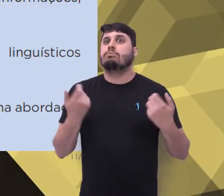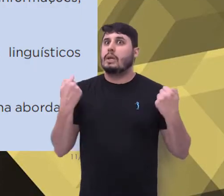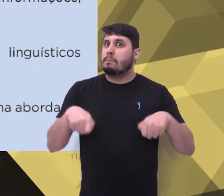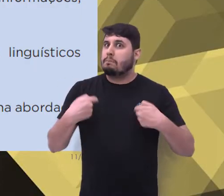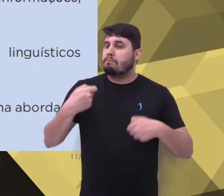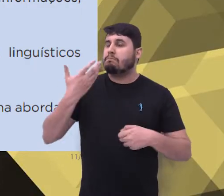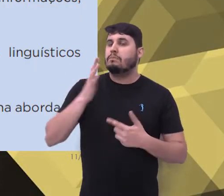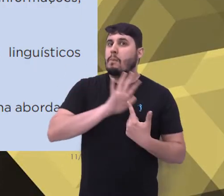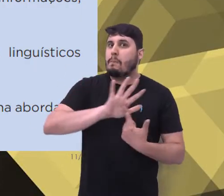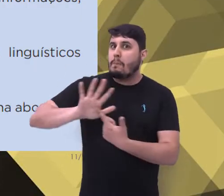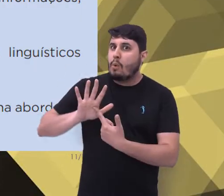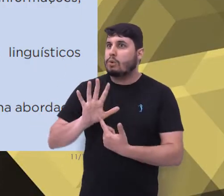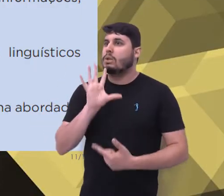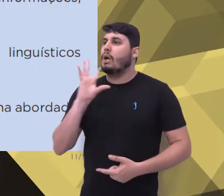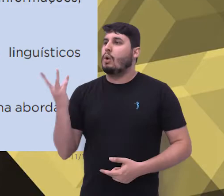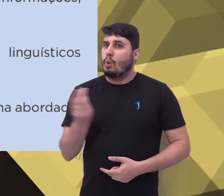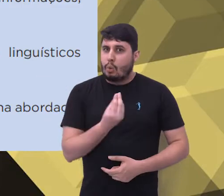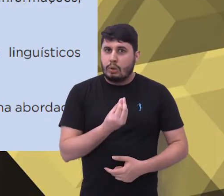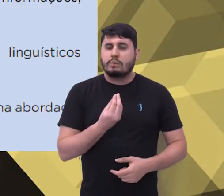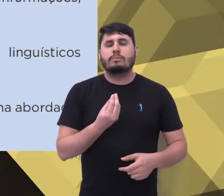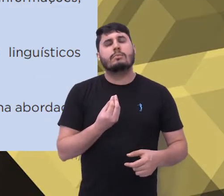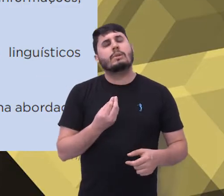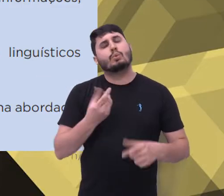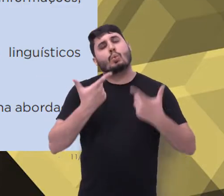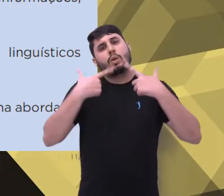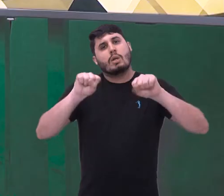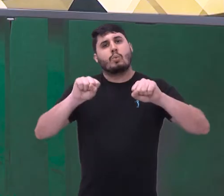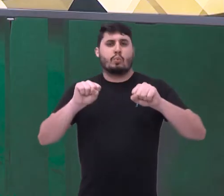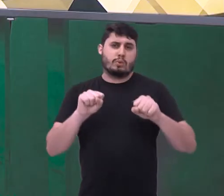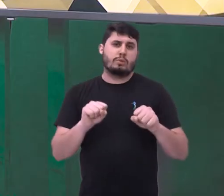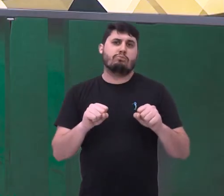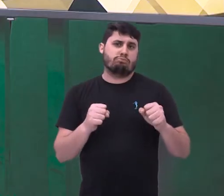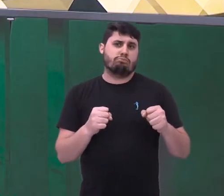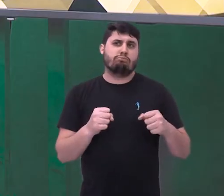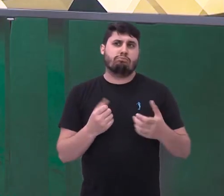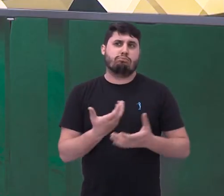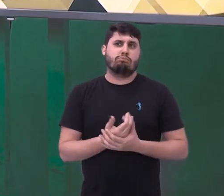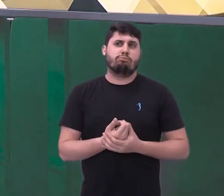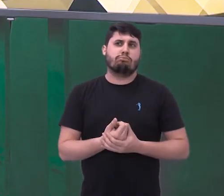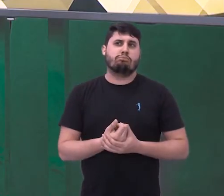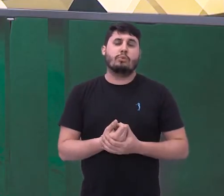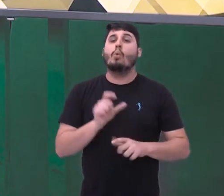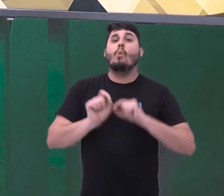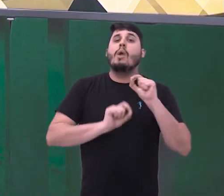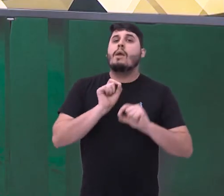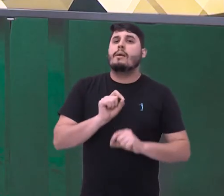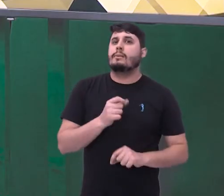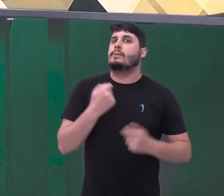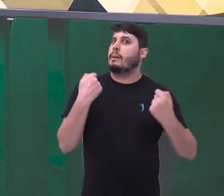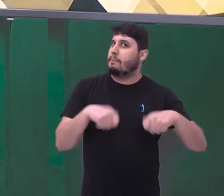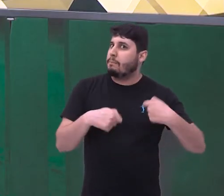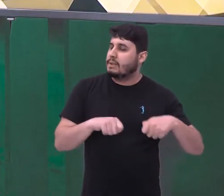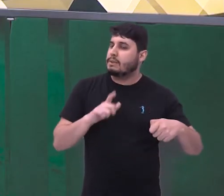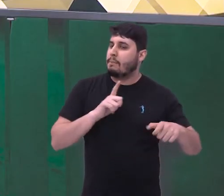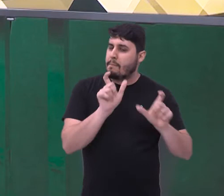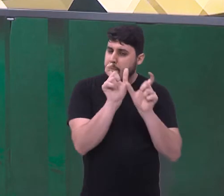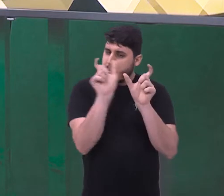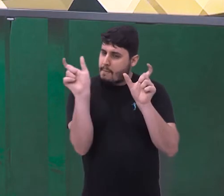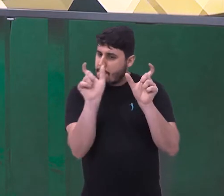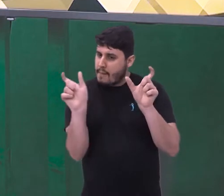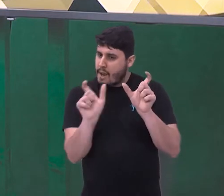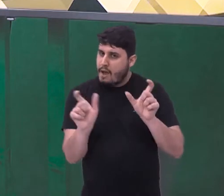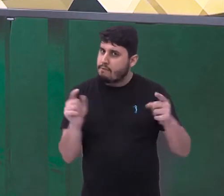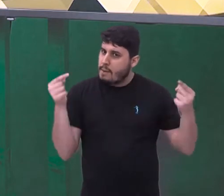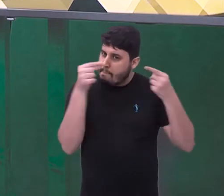conhecimento dos mecanismos linguísticos necessários para a construção do texto. A coesão, que vem